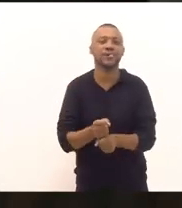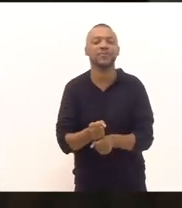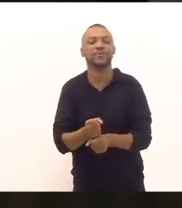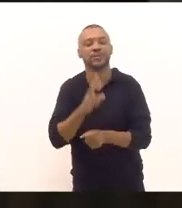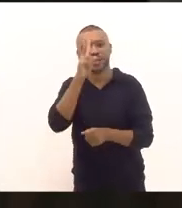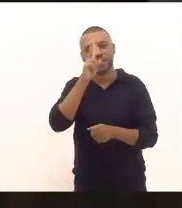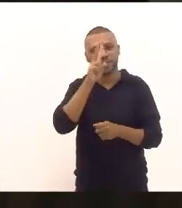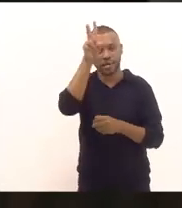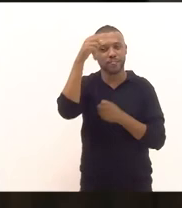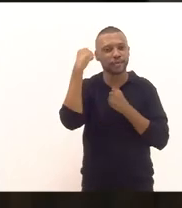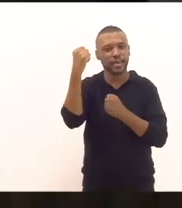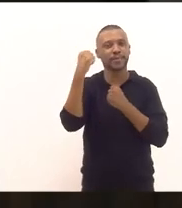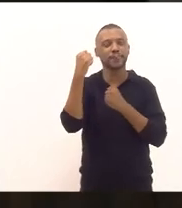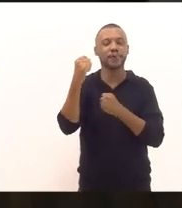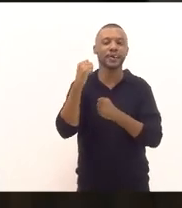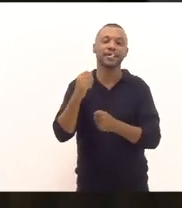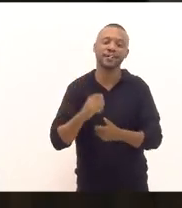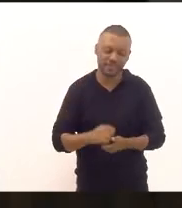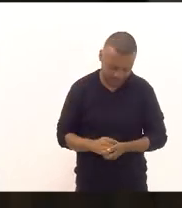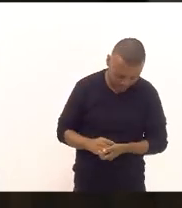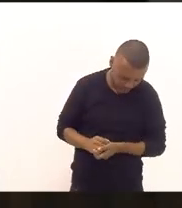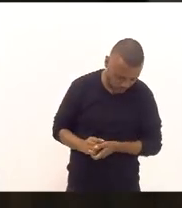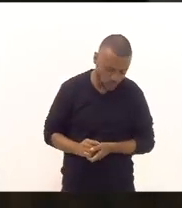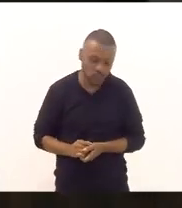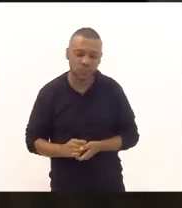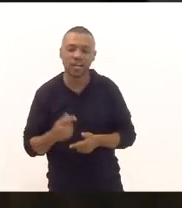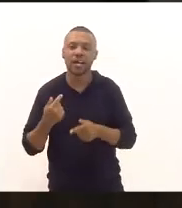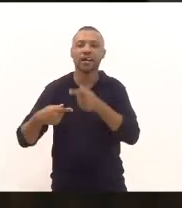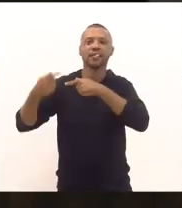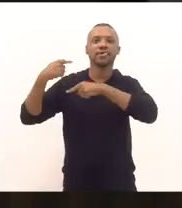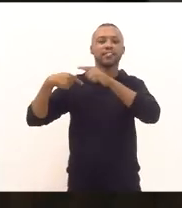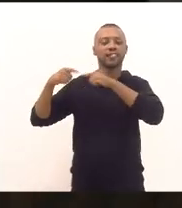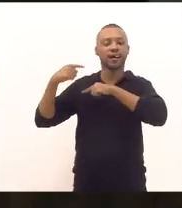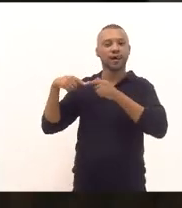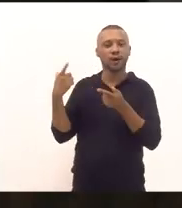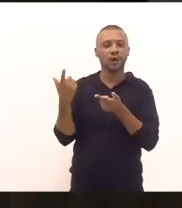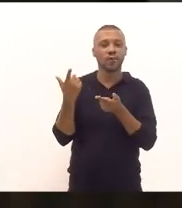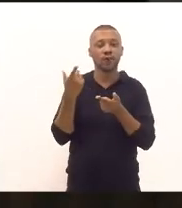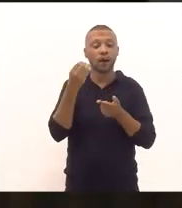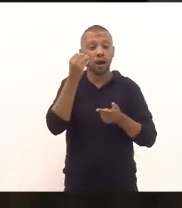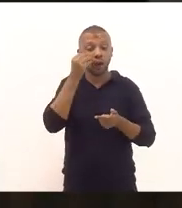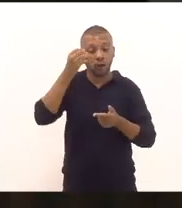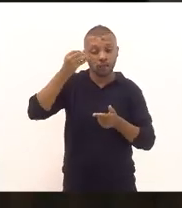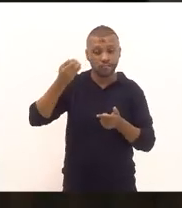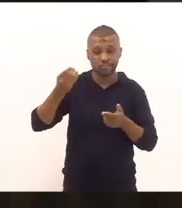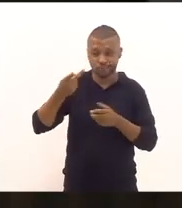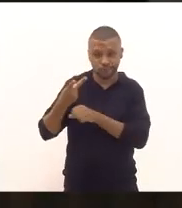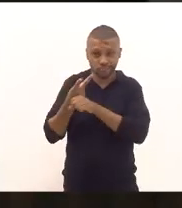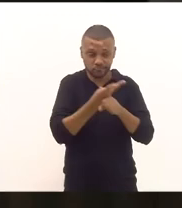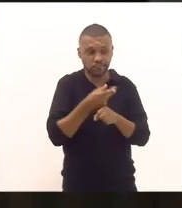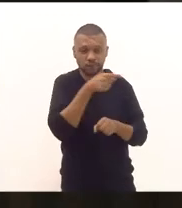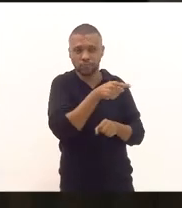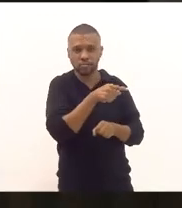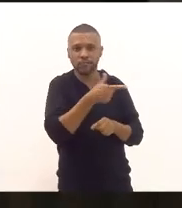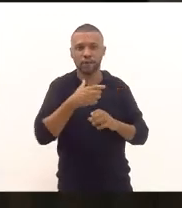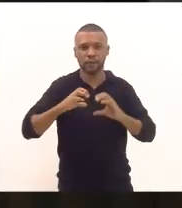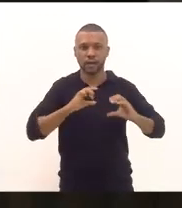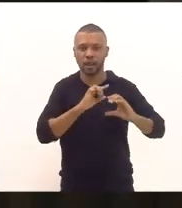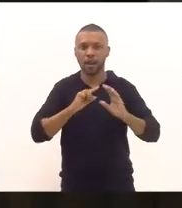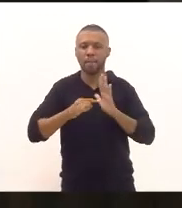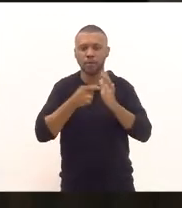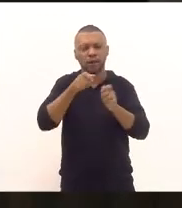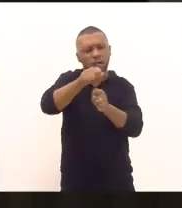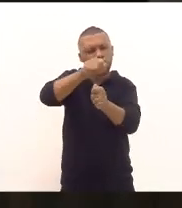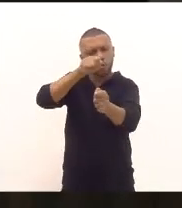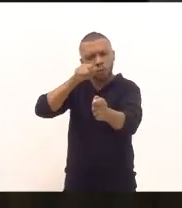radical e mais que isso ancestral conferir essa medalha Paulinho é apontar e